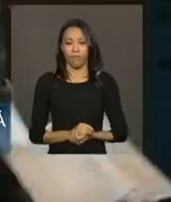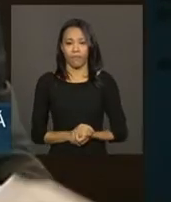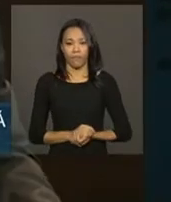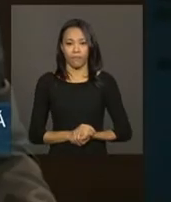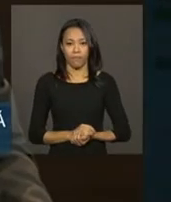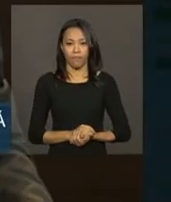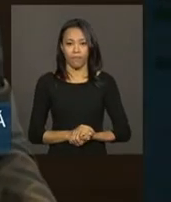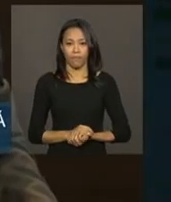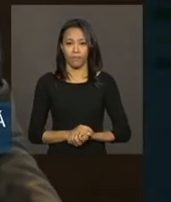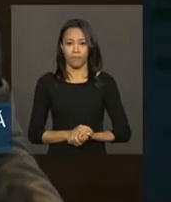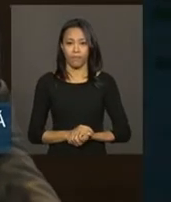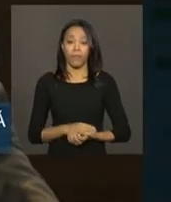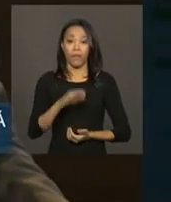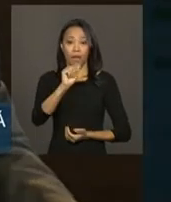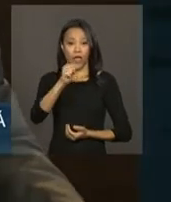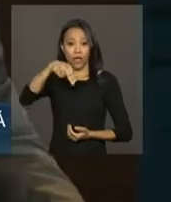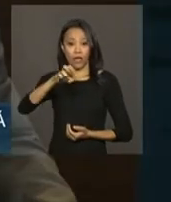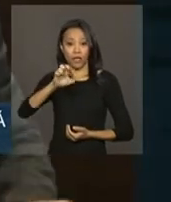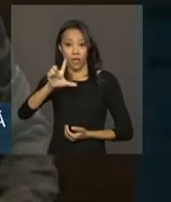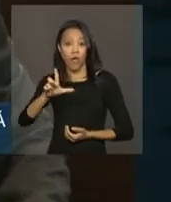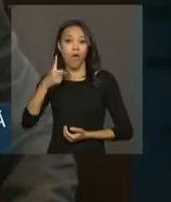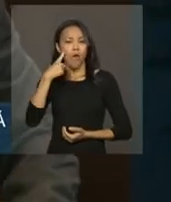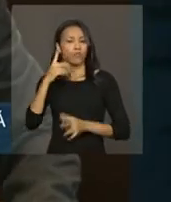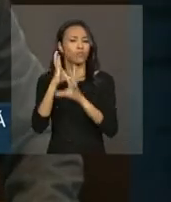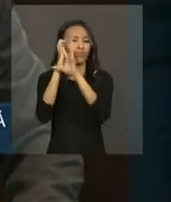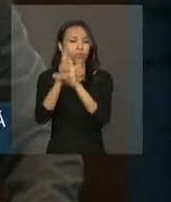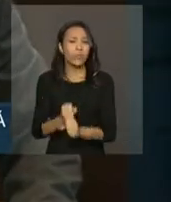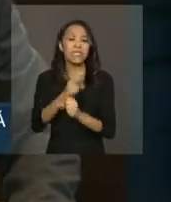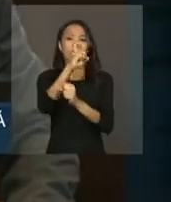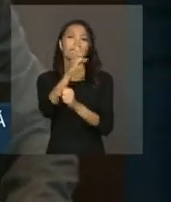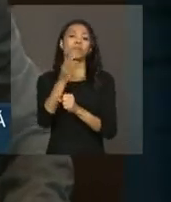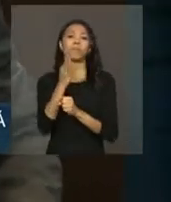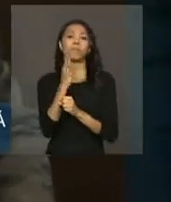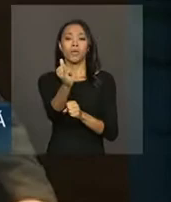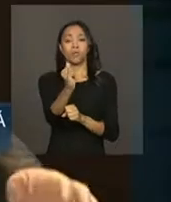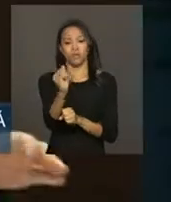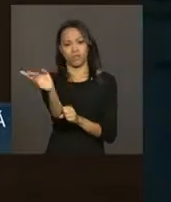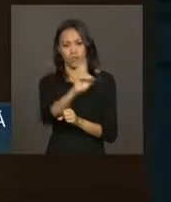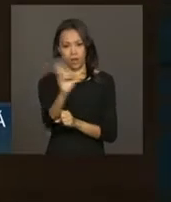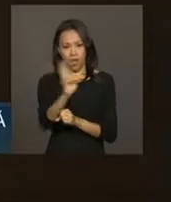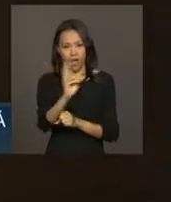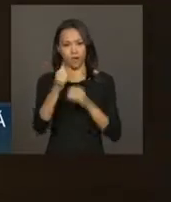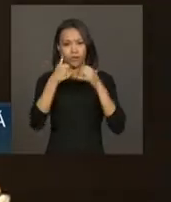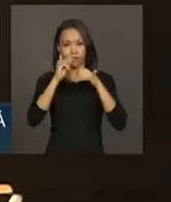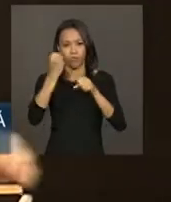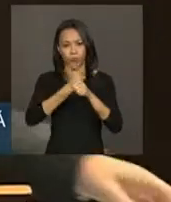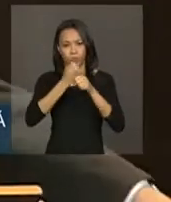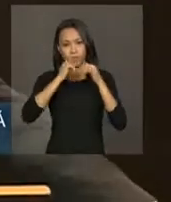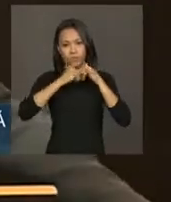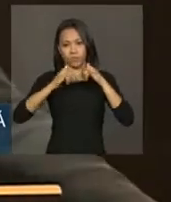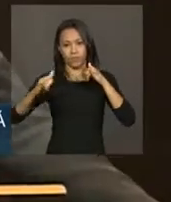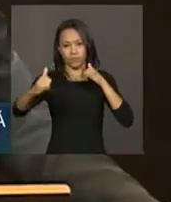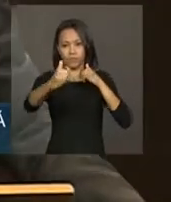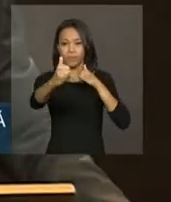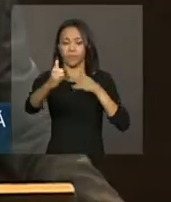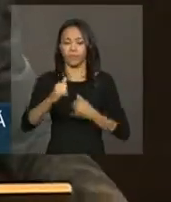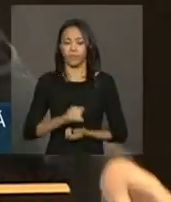Gerais anel prevê que serão investidos 5 bilhões deais na linha de transmissão de Belo